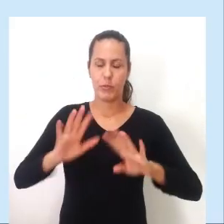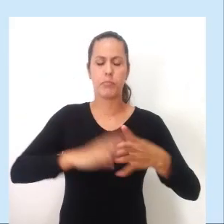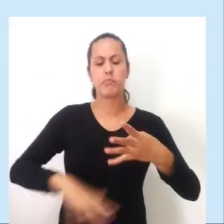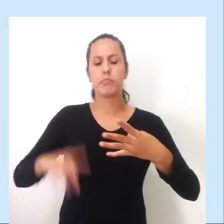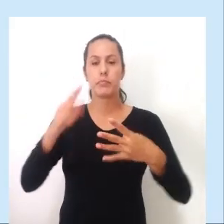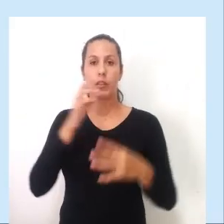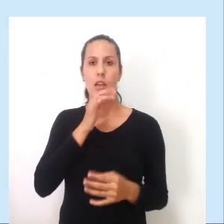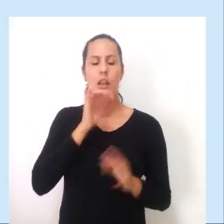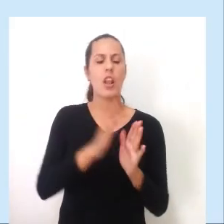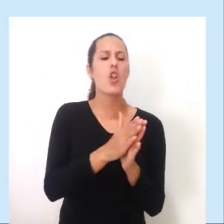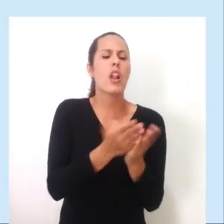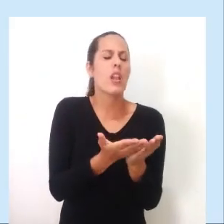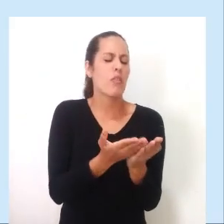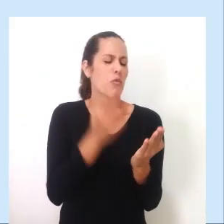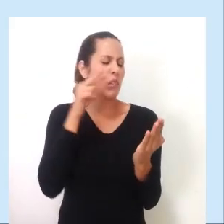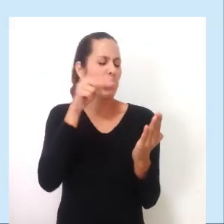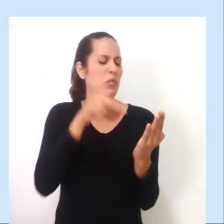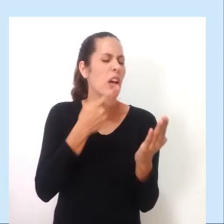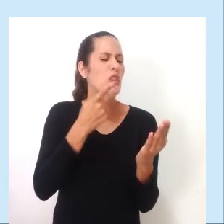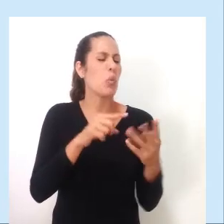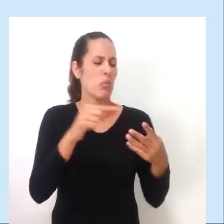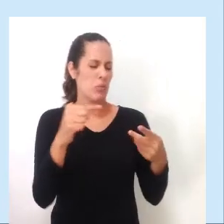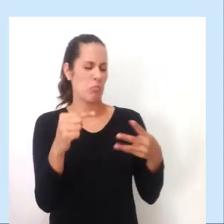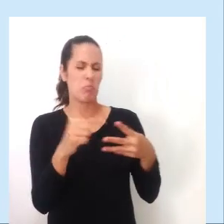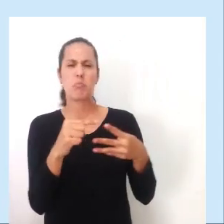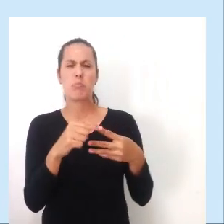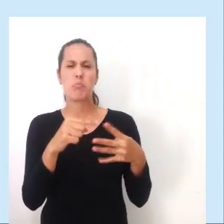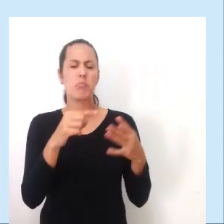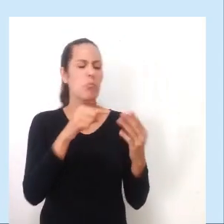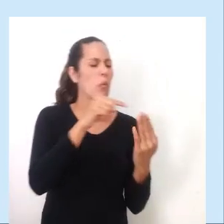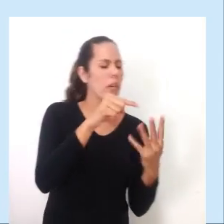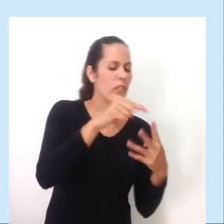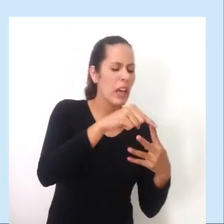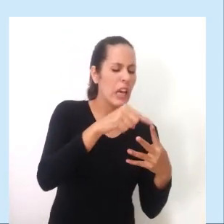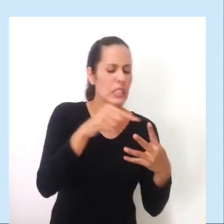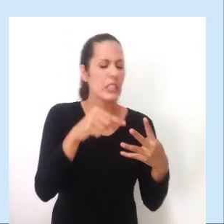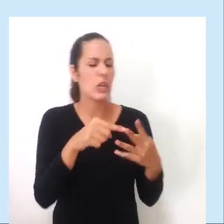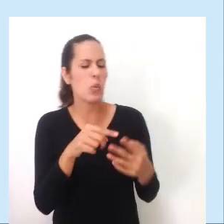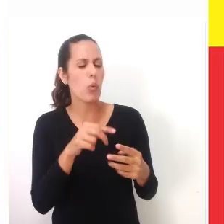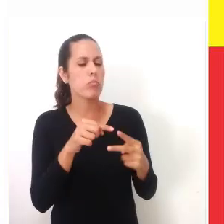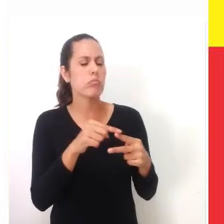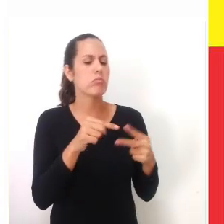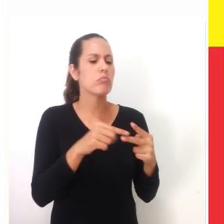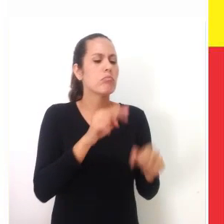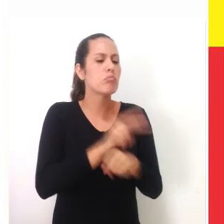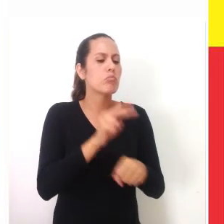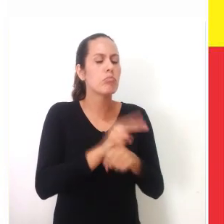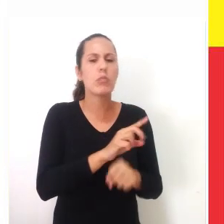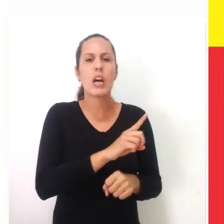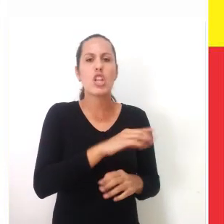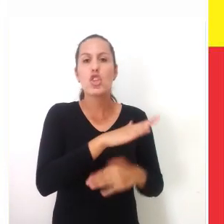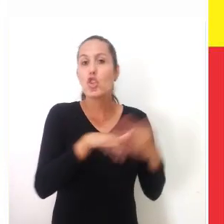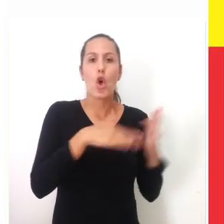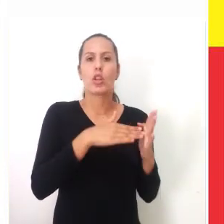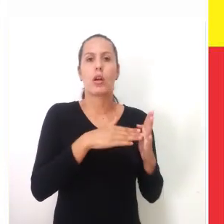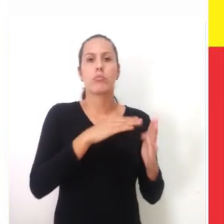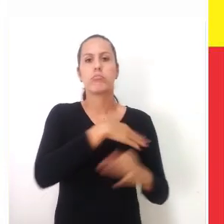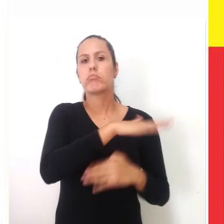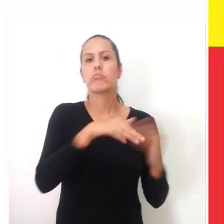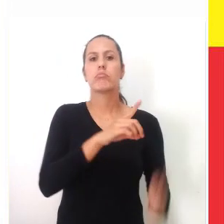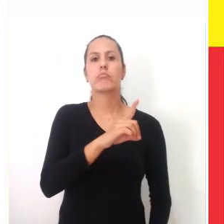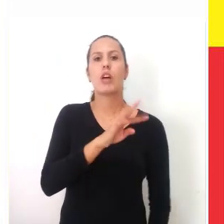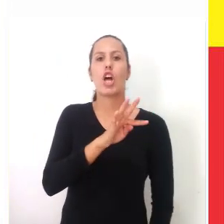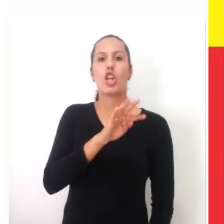Quando tiver lá no livro falando de mumificação ou conservação total, olha o nome,